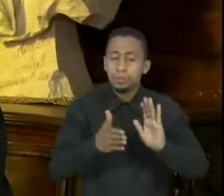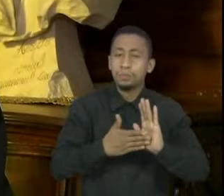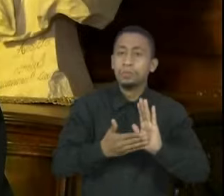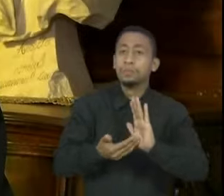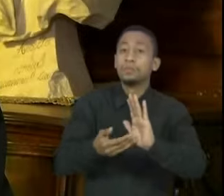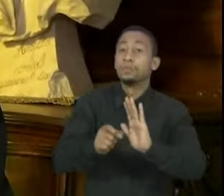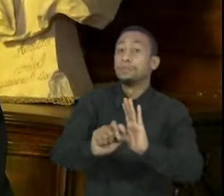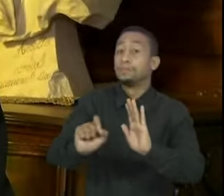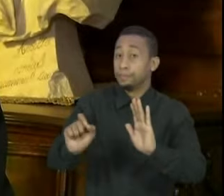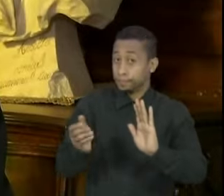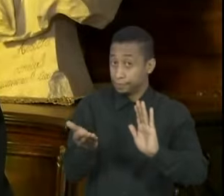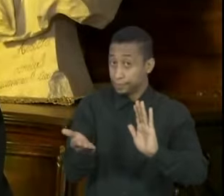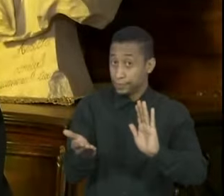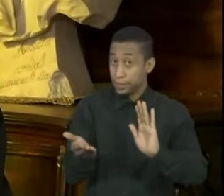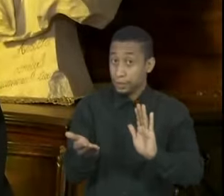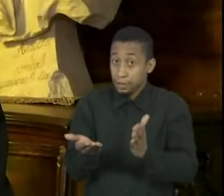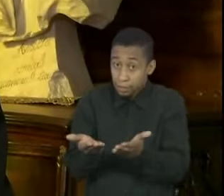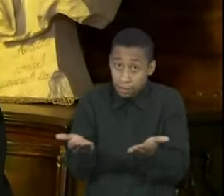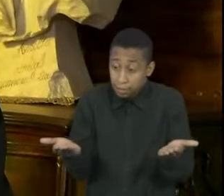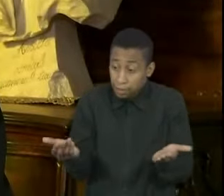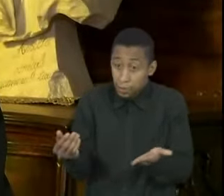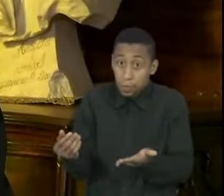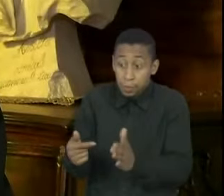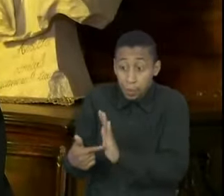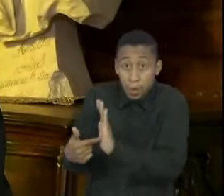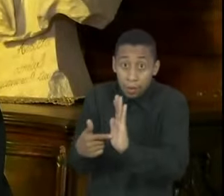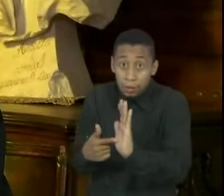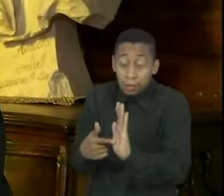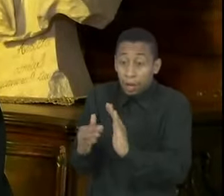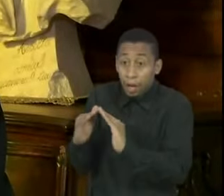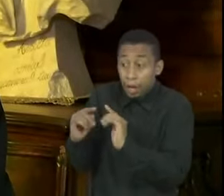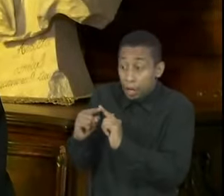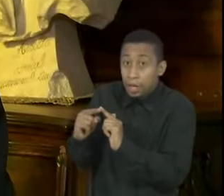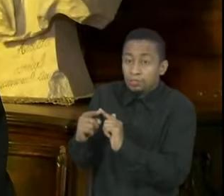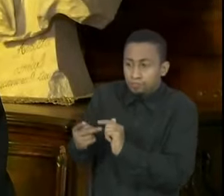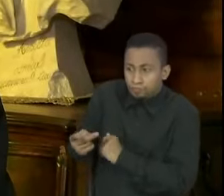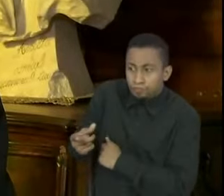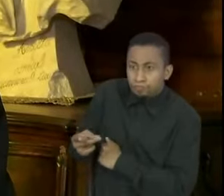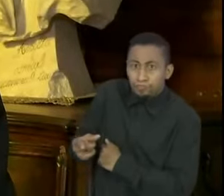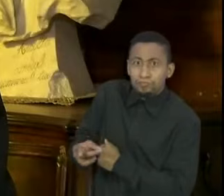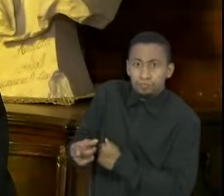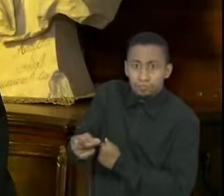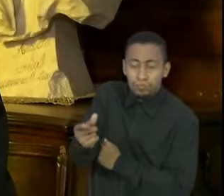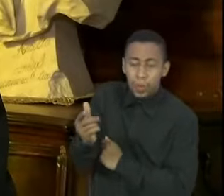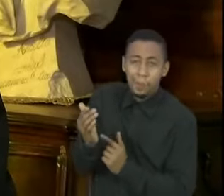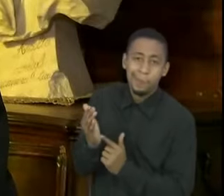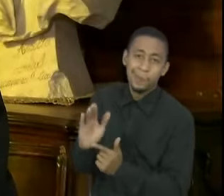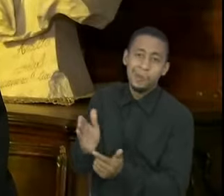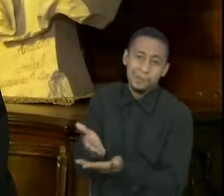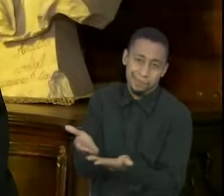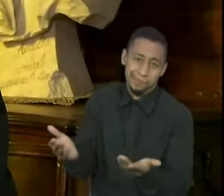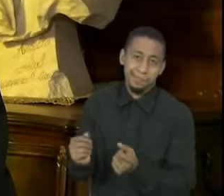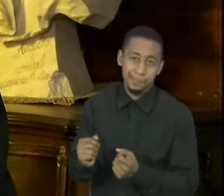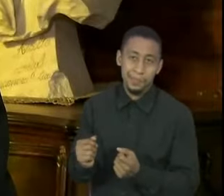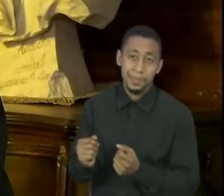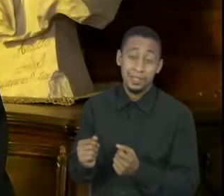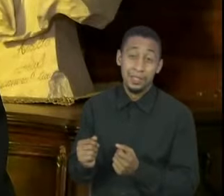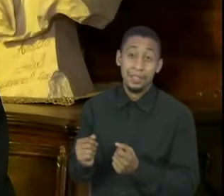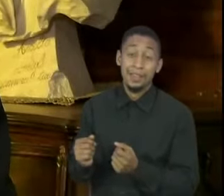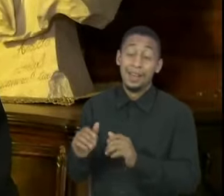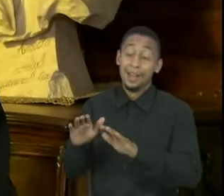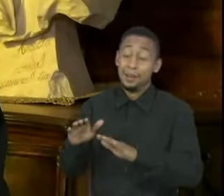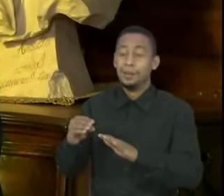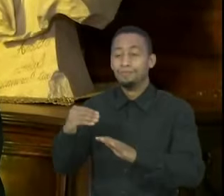e é isto que é o fio condutor é o fio condutor da igreja foi mal do que as as